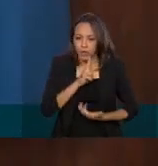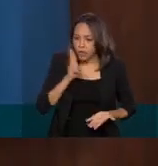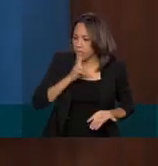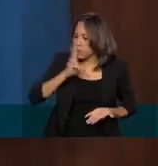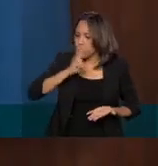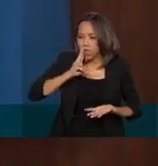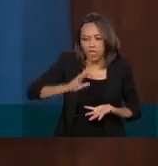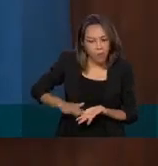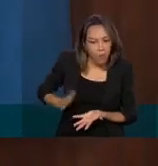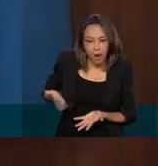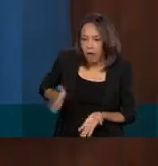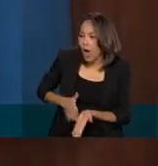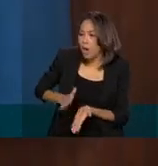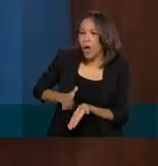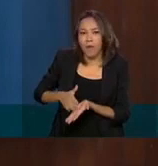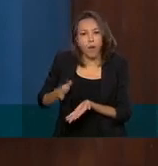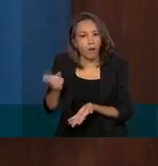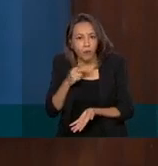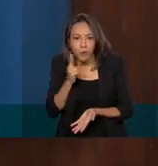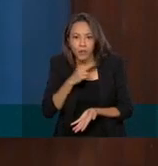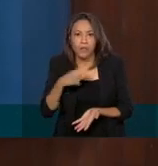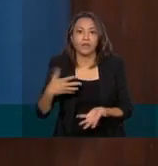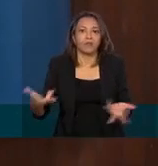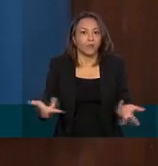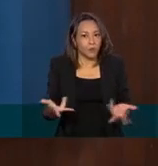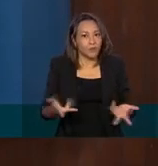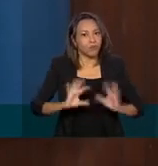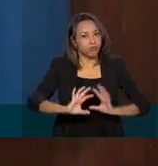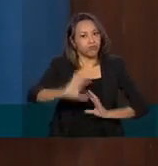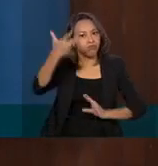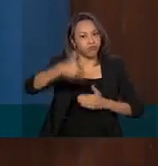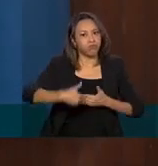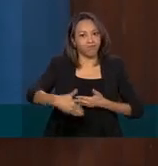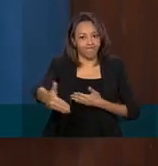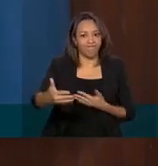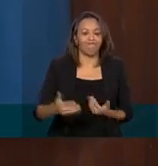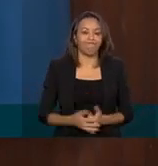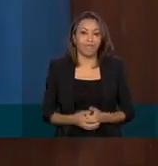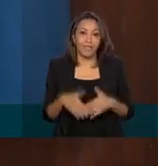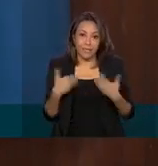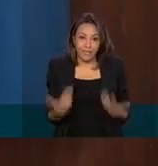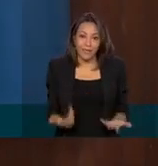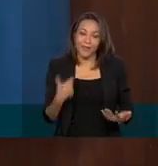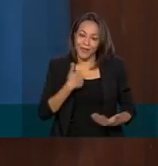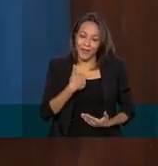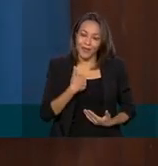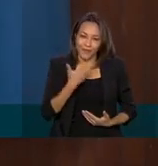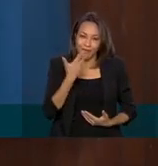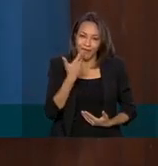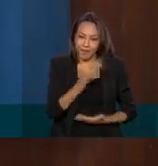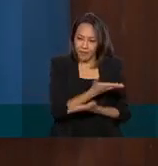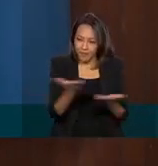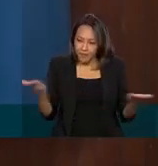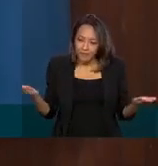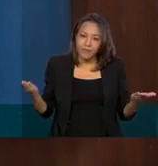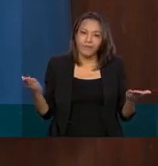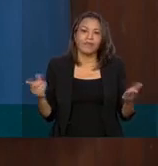de necessidade que a gente está enfrentando nesse momento. Então, a minha fala inicial é nesse sentido, dizer